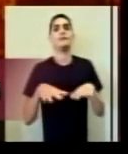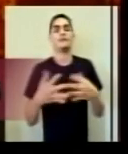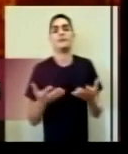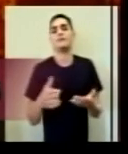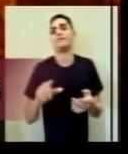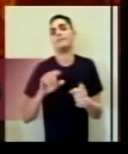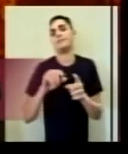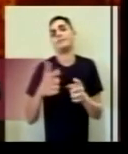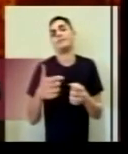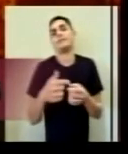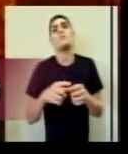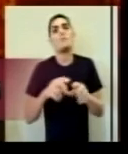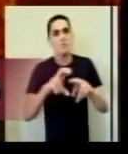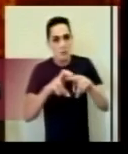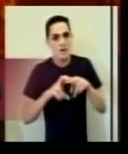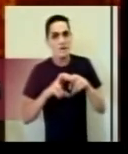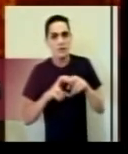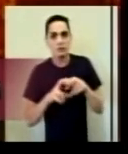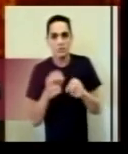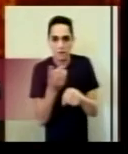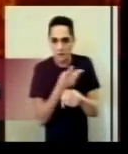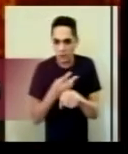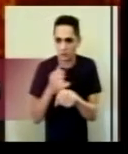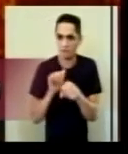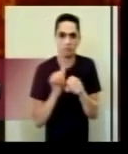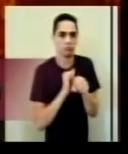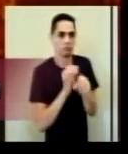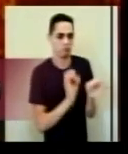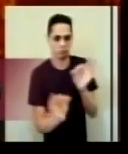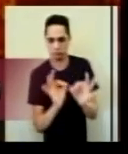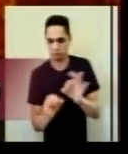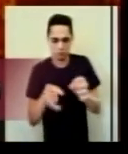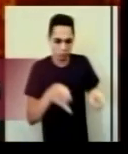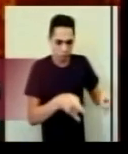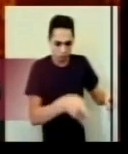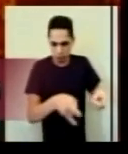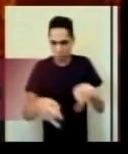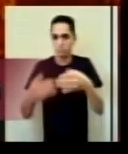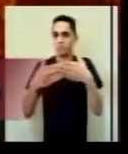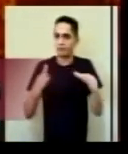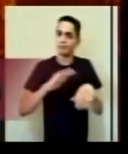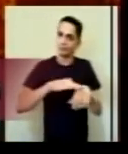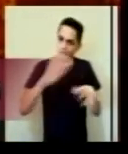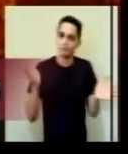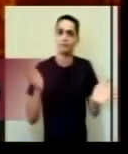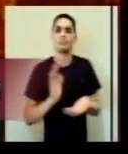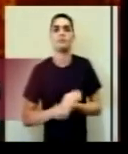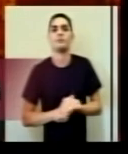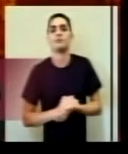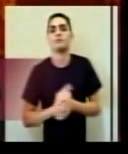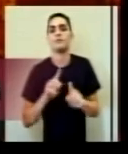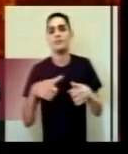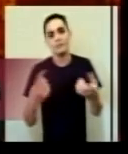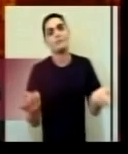ficamos ceciosos que nós pudéssemos ter desassistência. Por isso que corremos atrás, abrimos mais